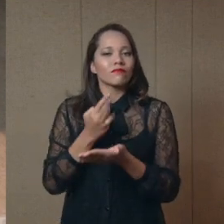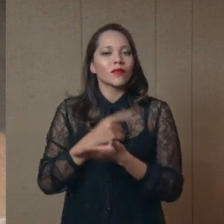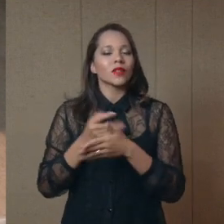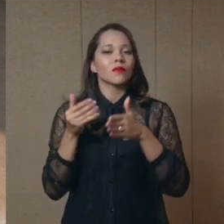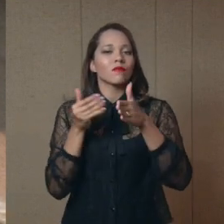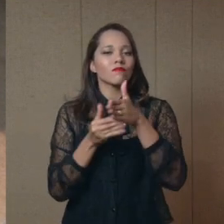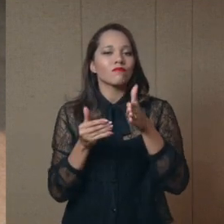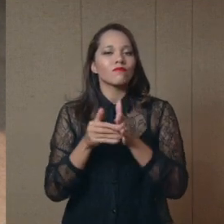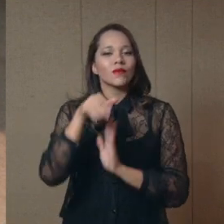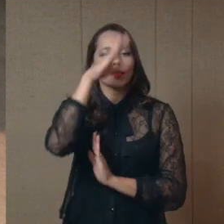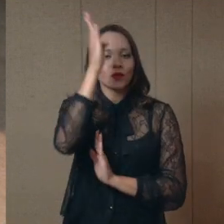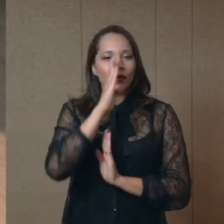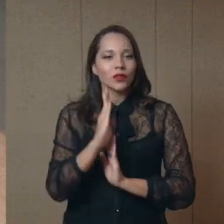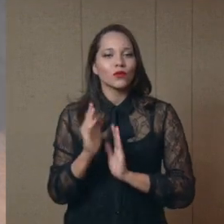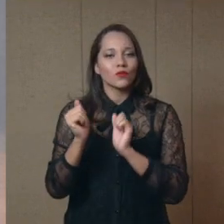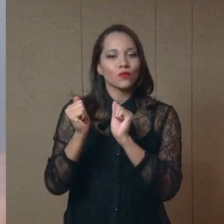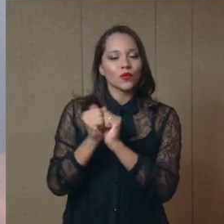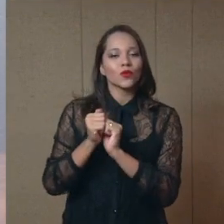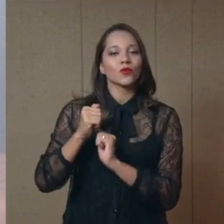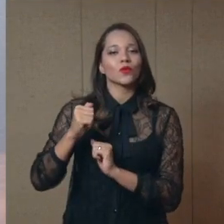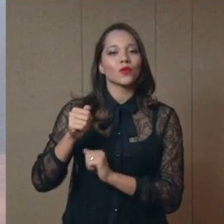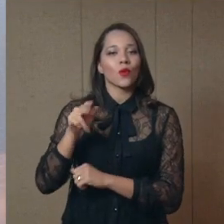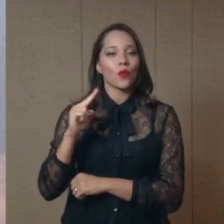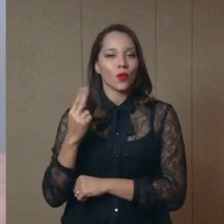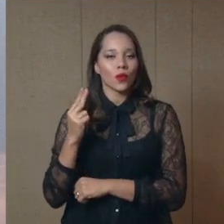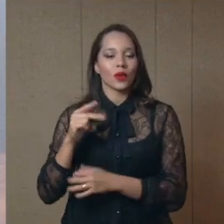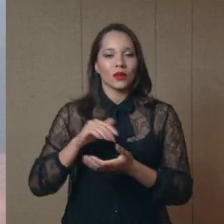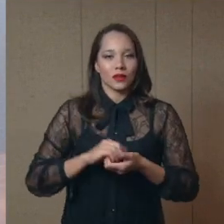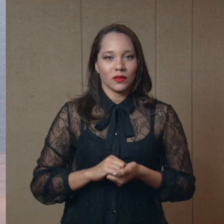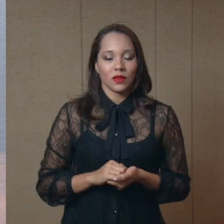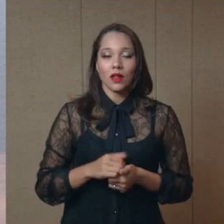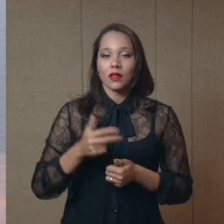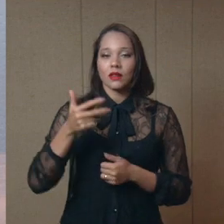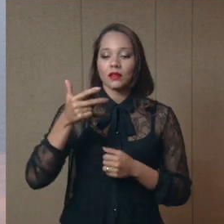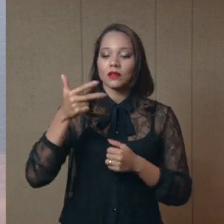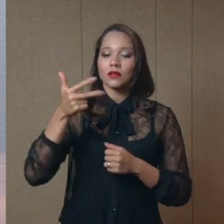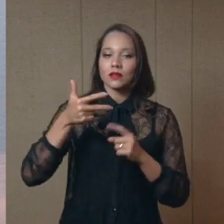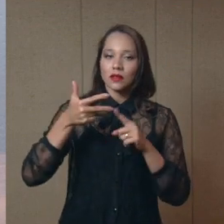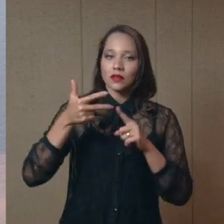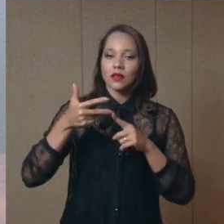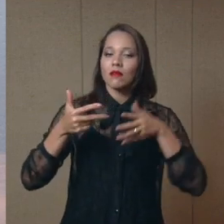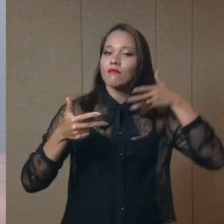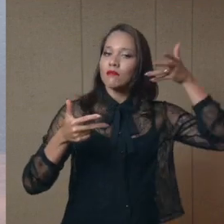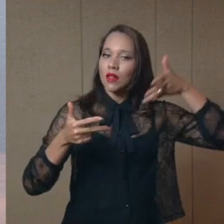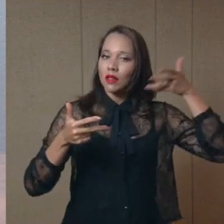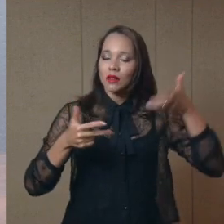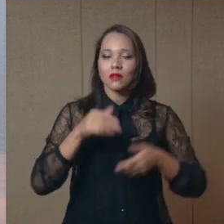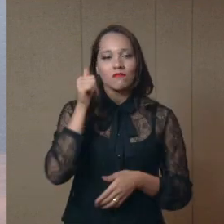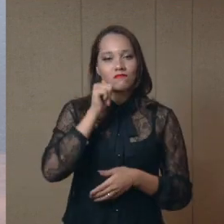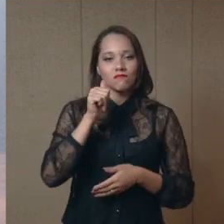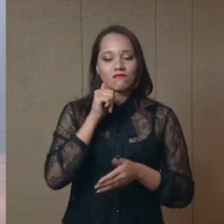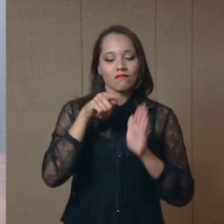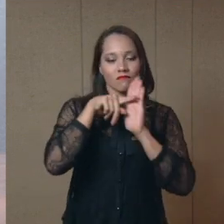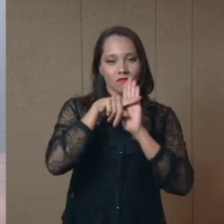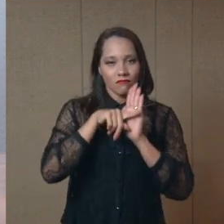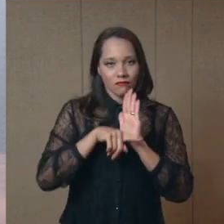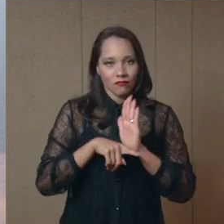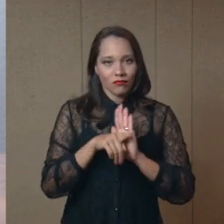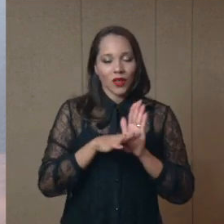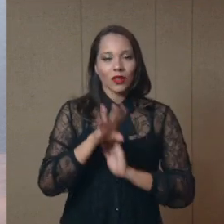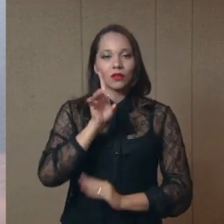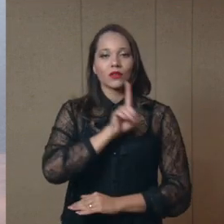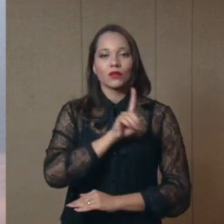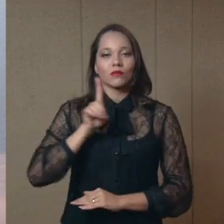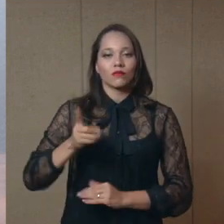fronteira brasileiro uruguaia a terceira palestra a cargo da pesquisadora da diretoria de